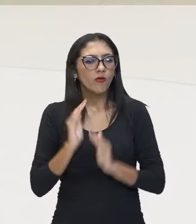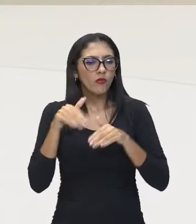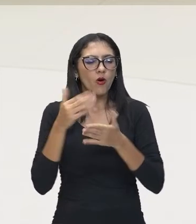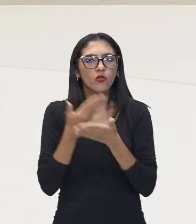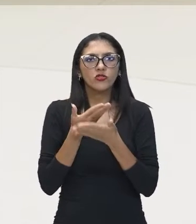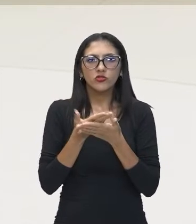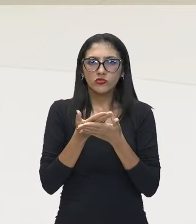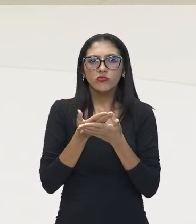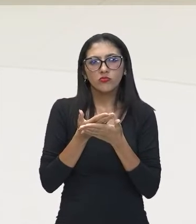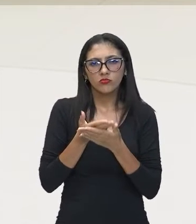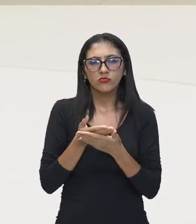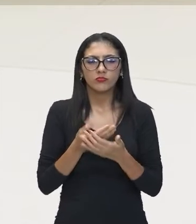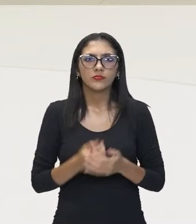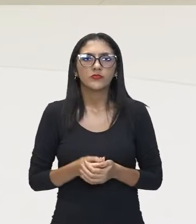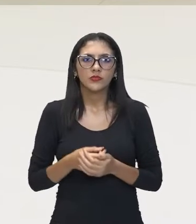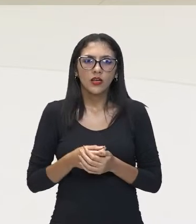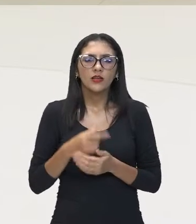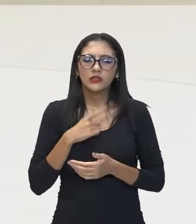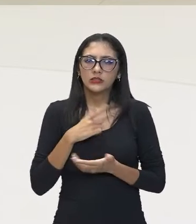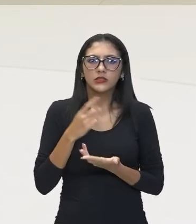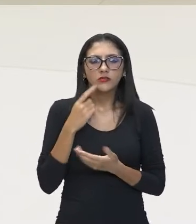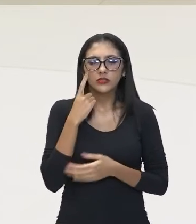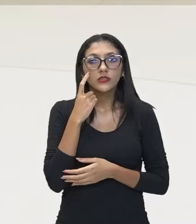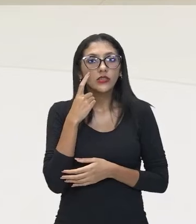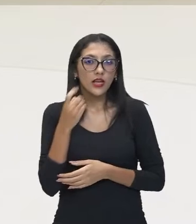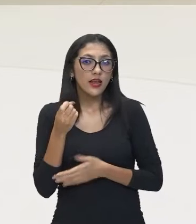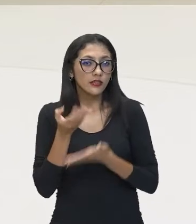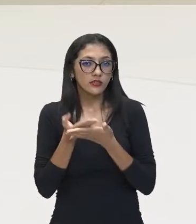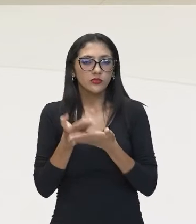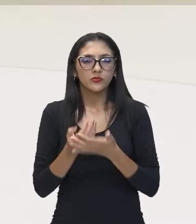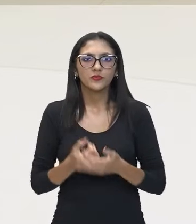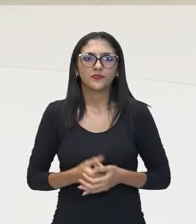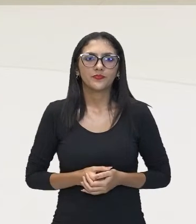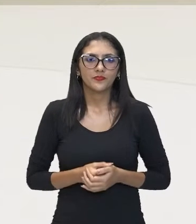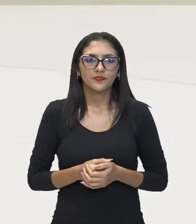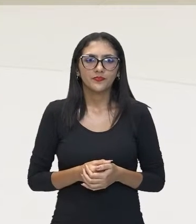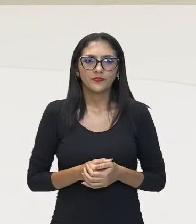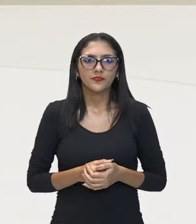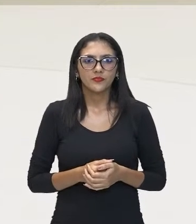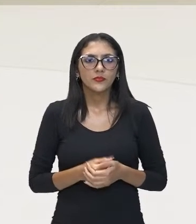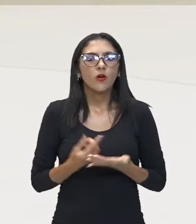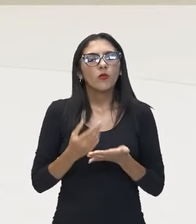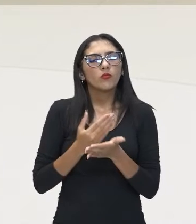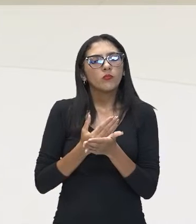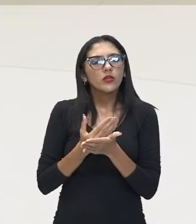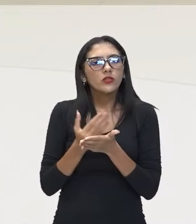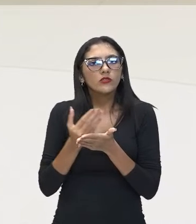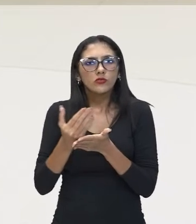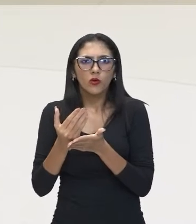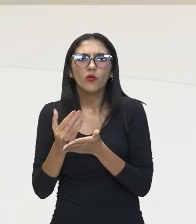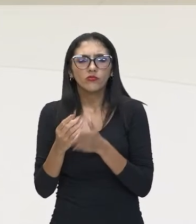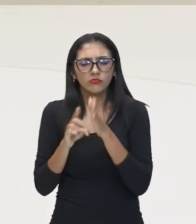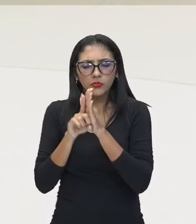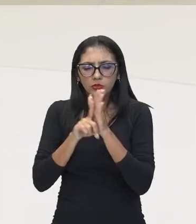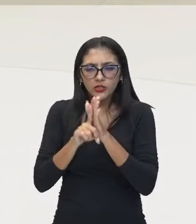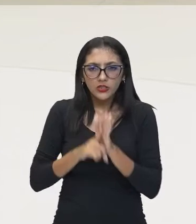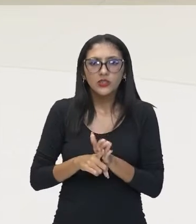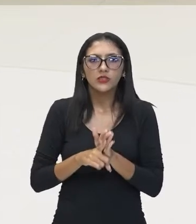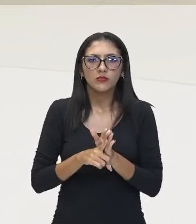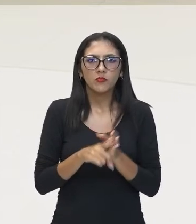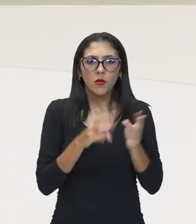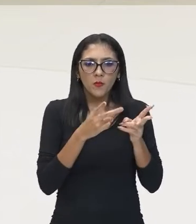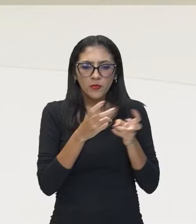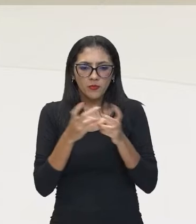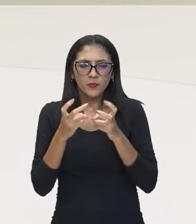né, com que a Marie Curie estudava. No início de suas pesquisas, constataram que os sais